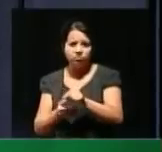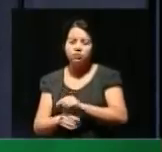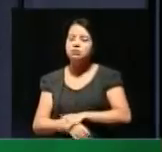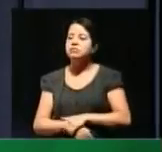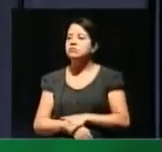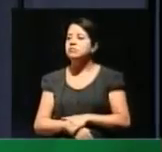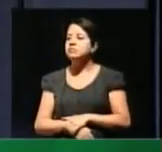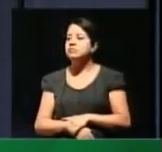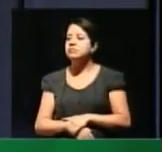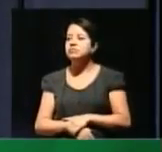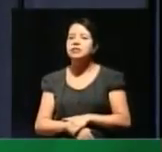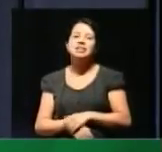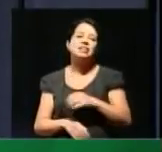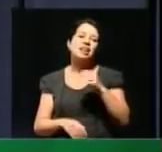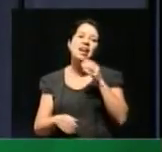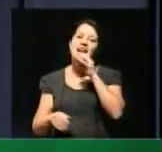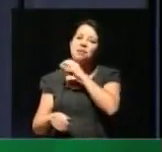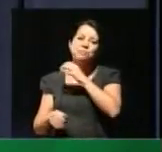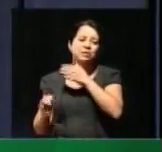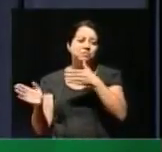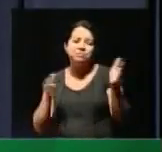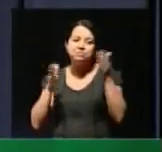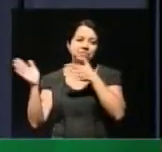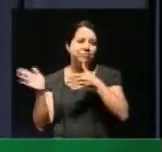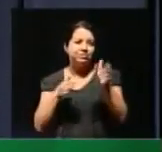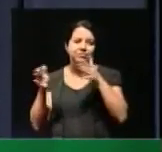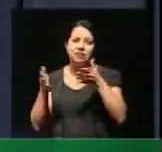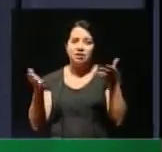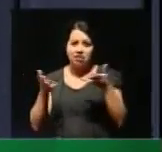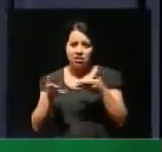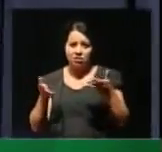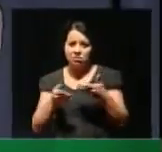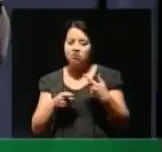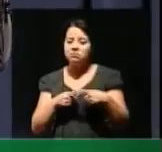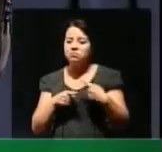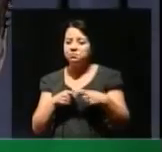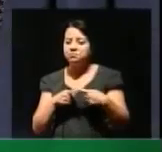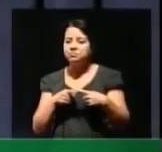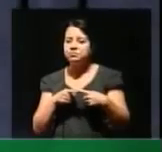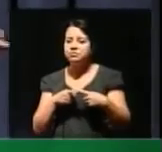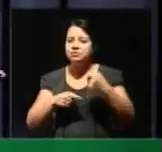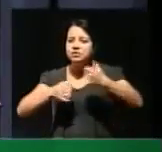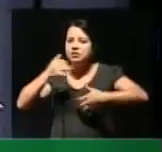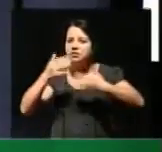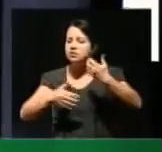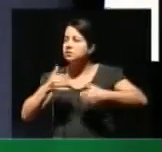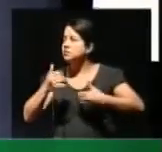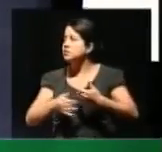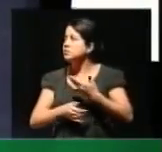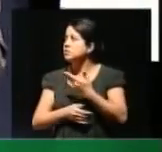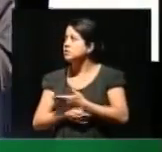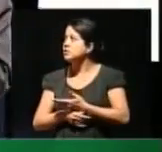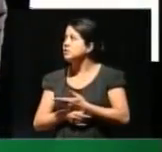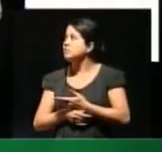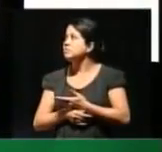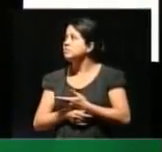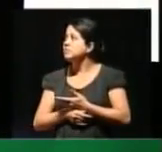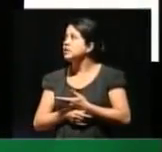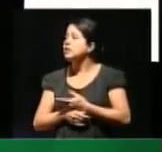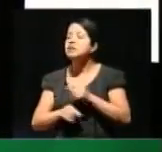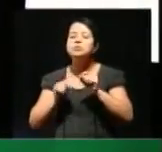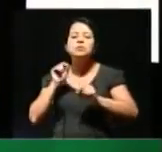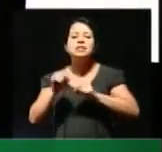Eu vou passar muito rapidamente, só para dizer, isso é o que a gente está chamando da matriz de investimentos para o HIV, que